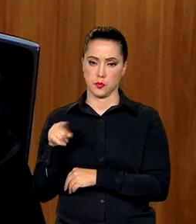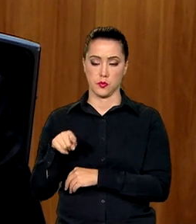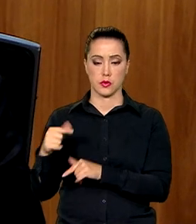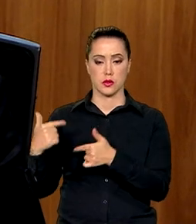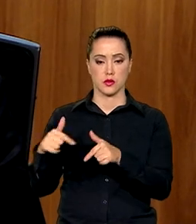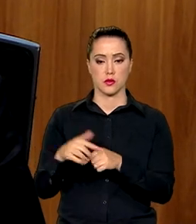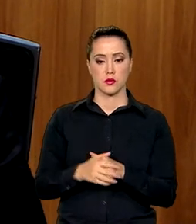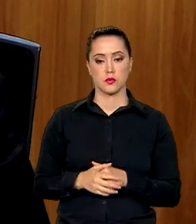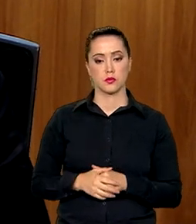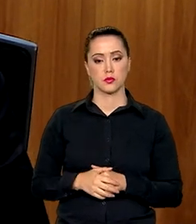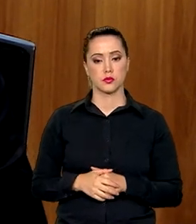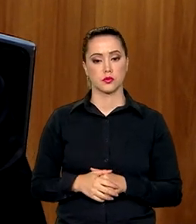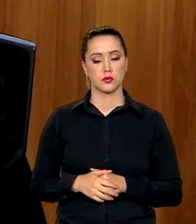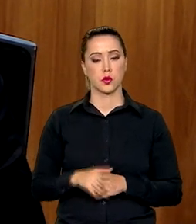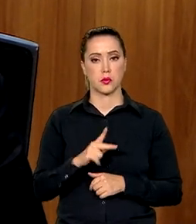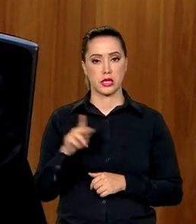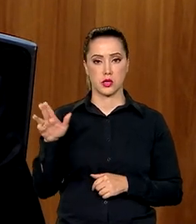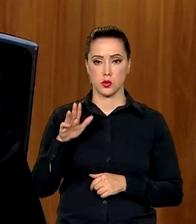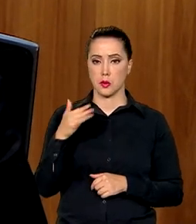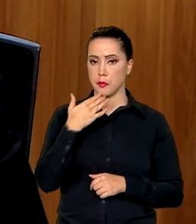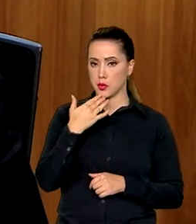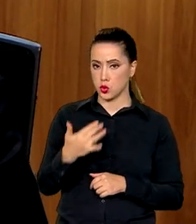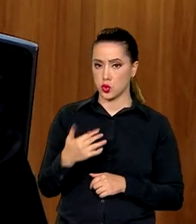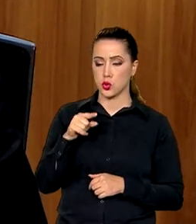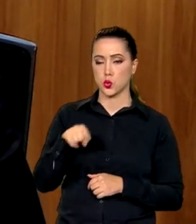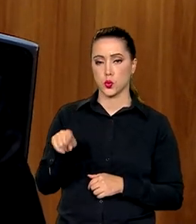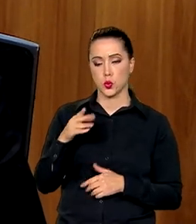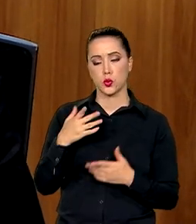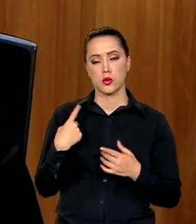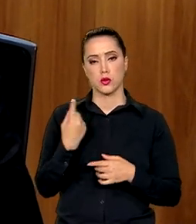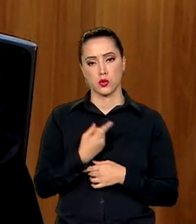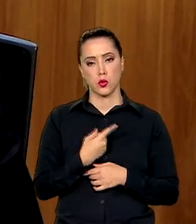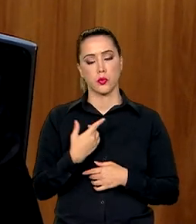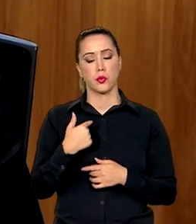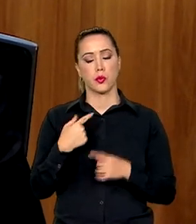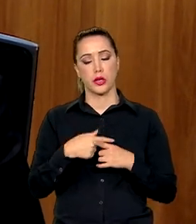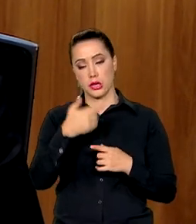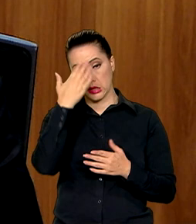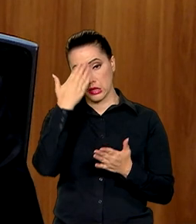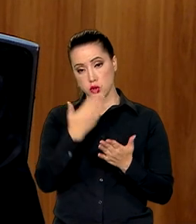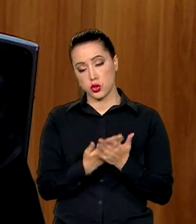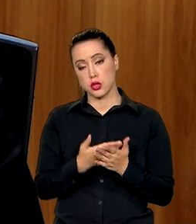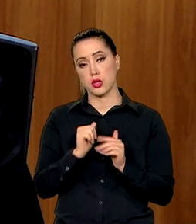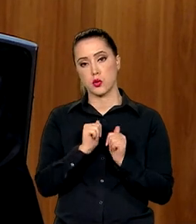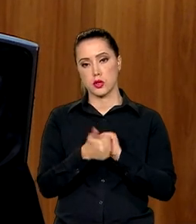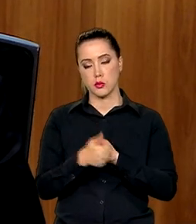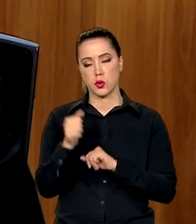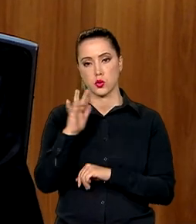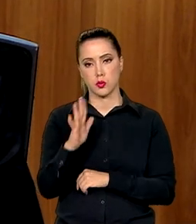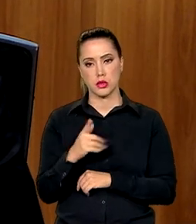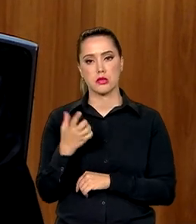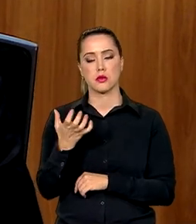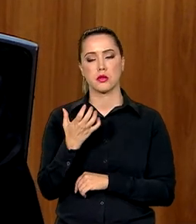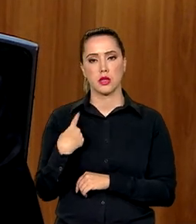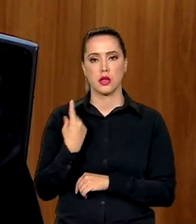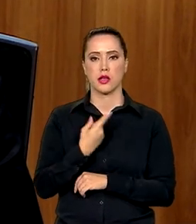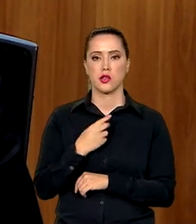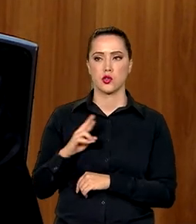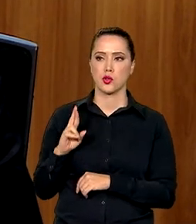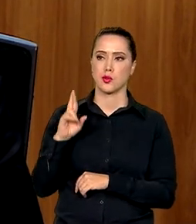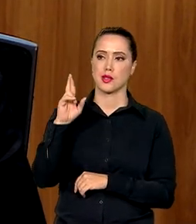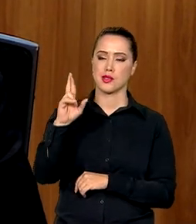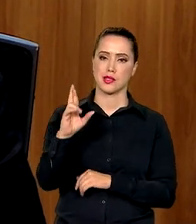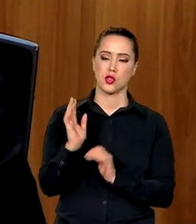missão essa missão foi dada pelo presidente Lula o presidente Lula é um entusiasta do esporte nacional e quer muito que nós possamos ser protagonista da Copa de